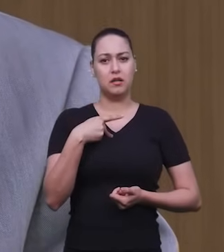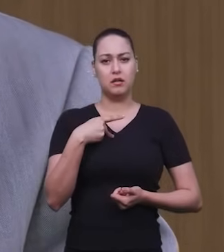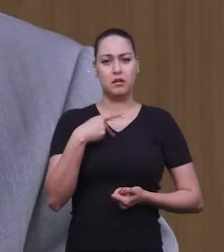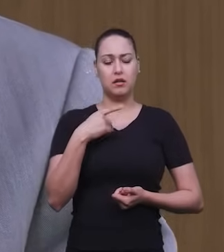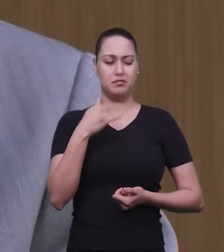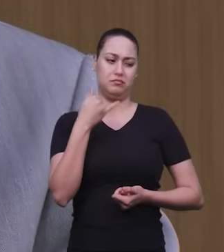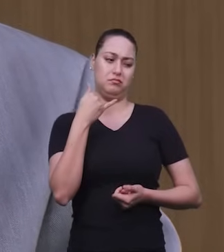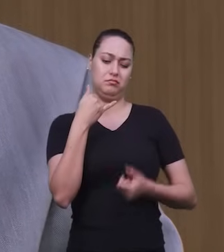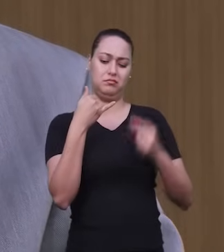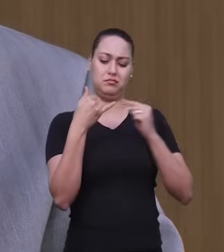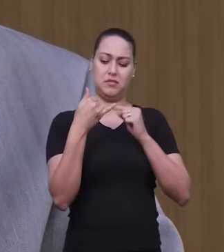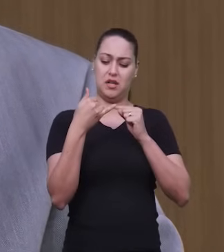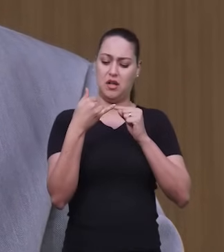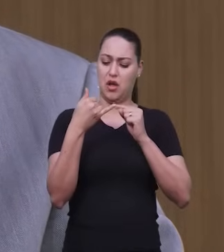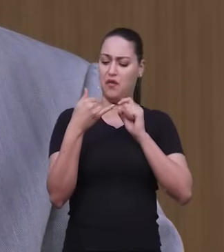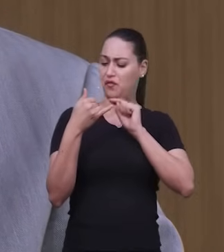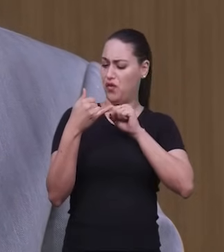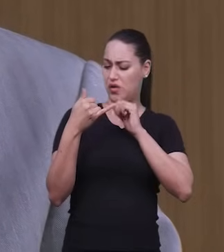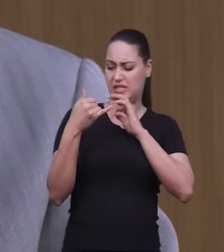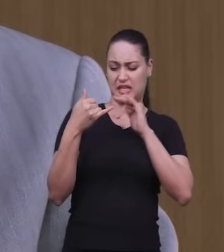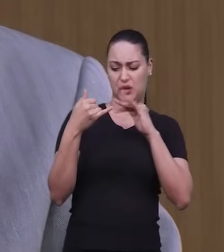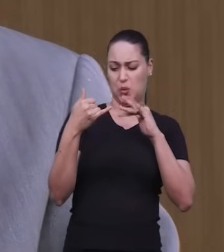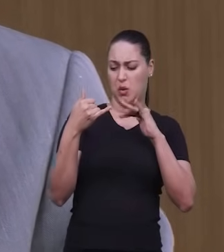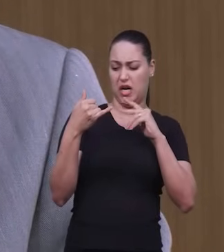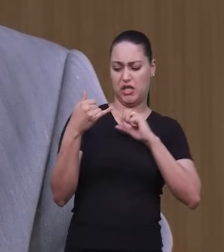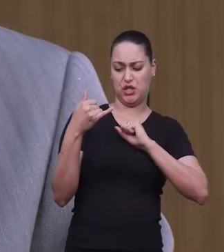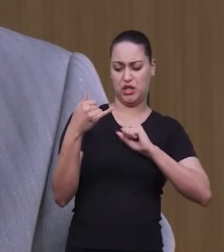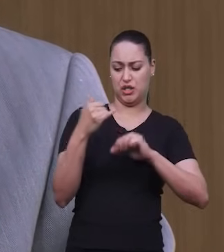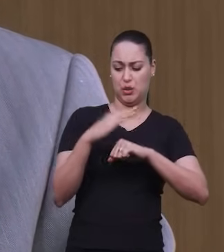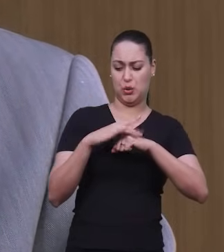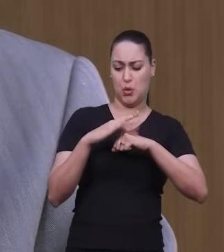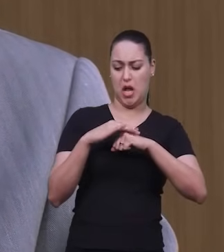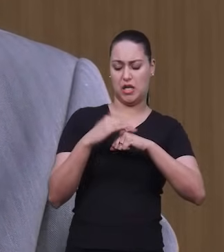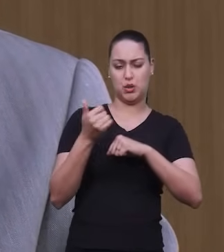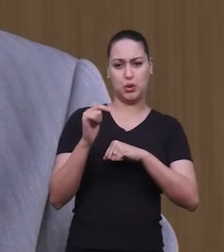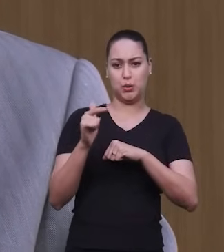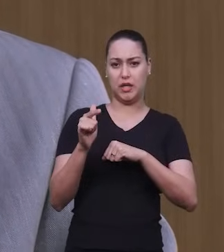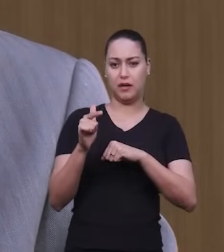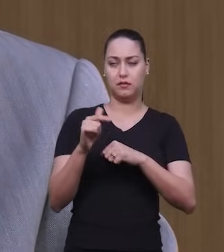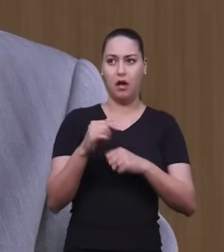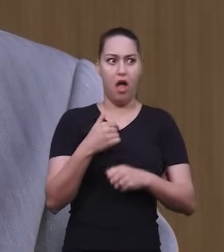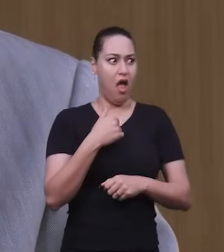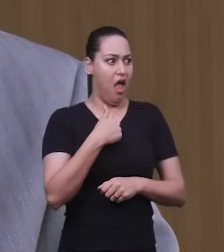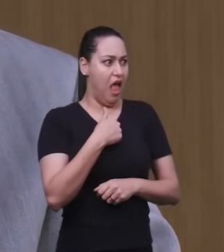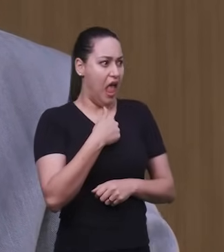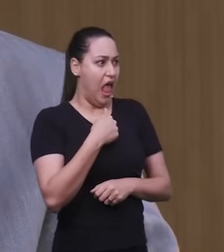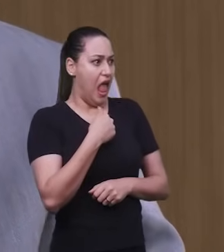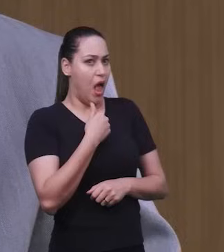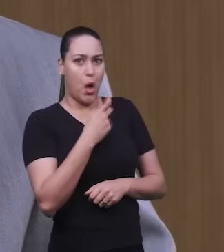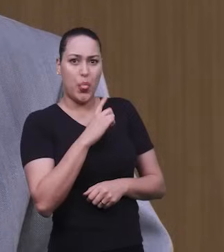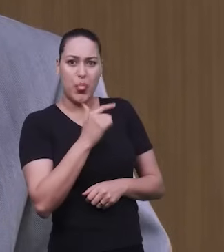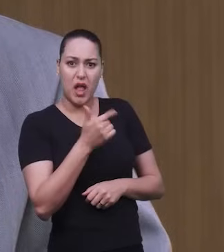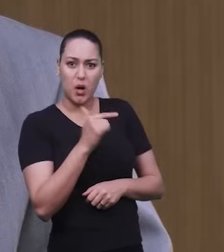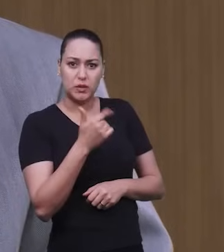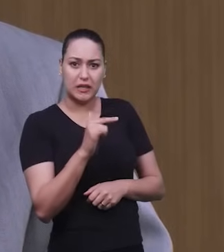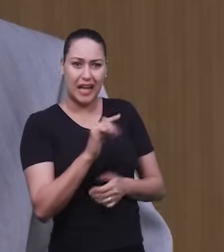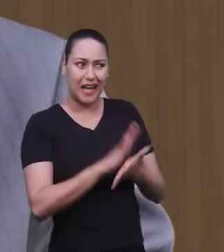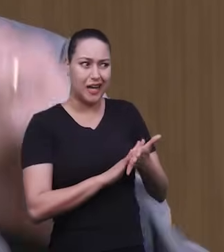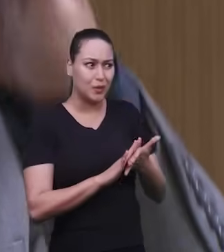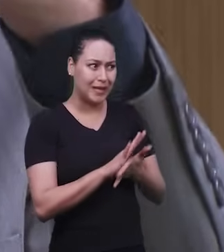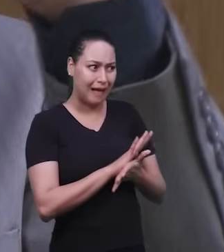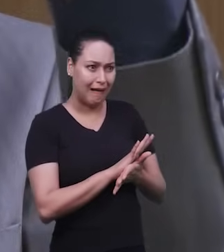não. Eu não tenho doença? Não, a senhora não tem doença, a senhora não tem nada. A senhora